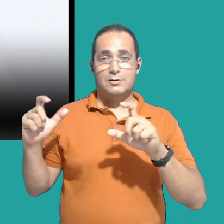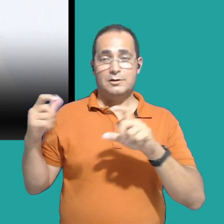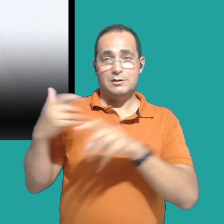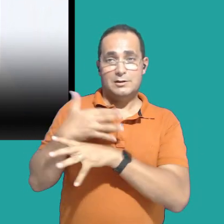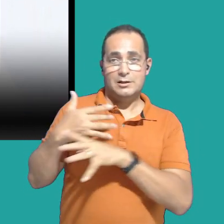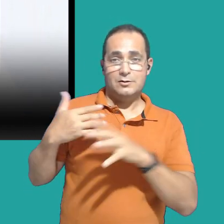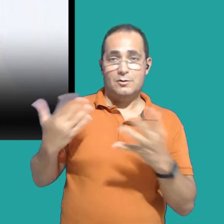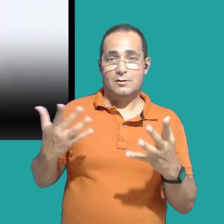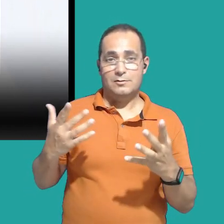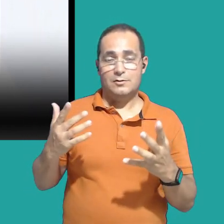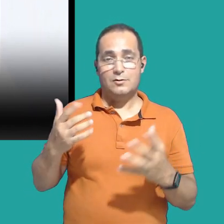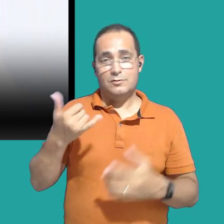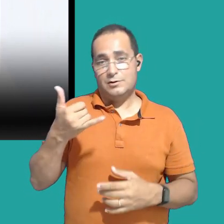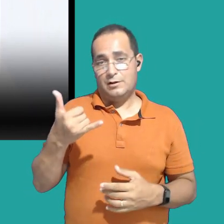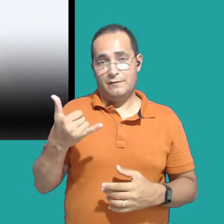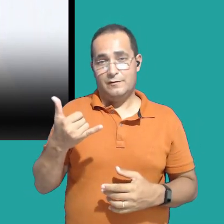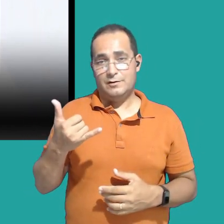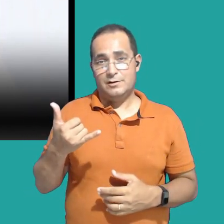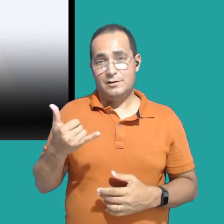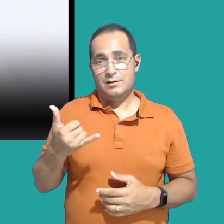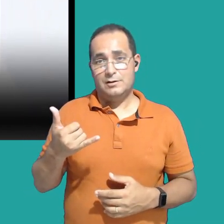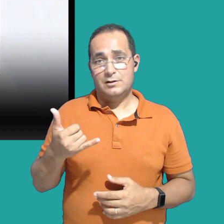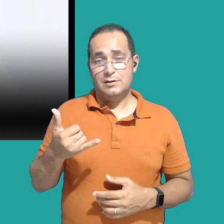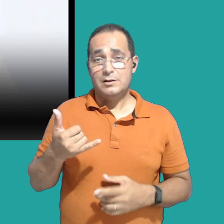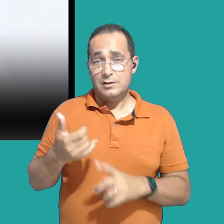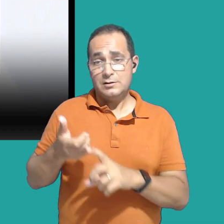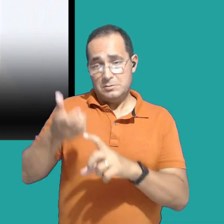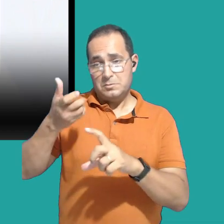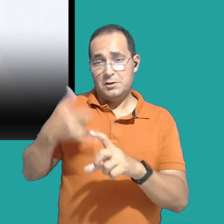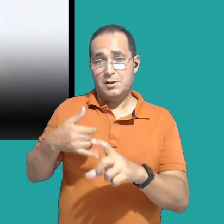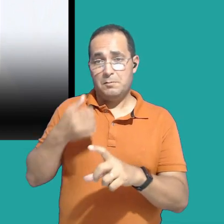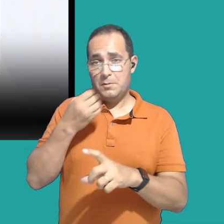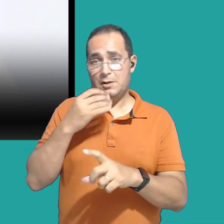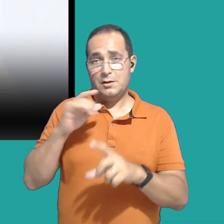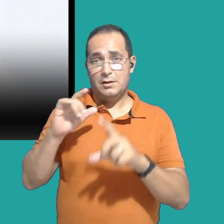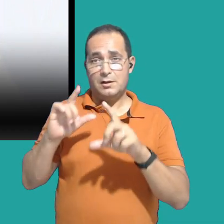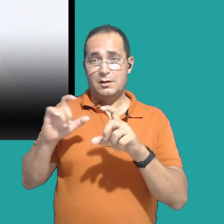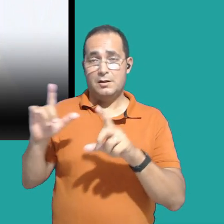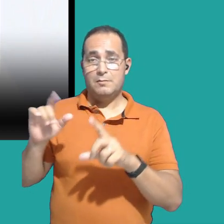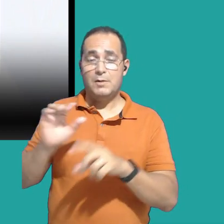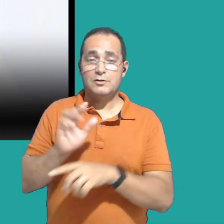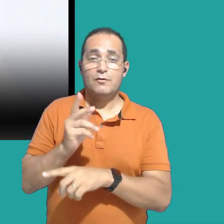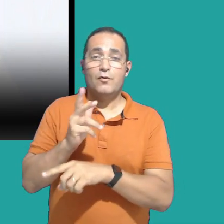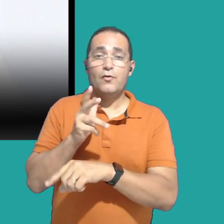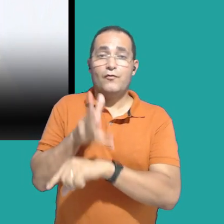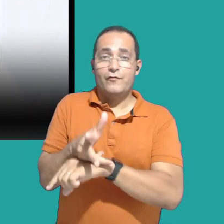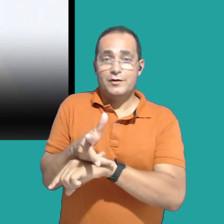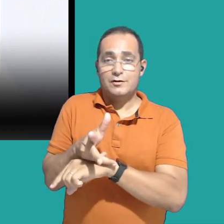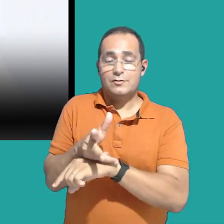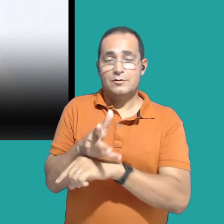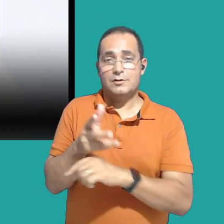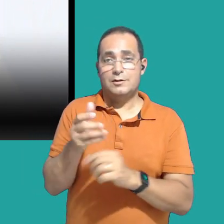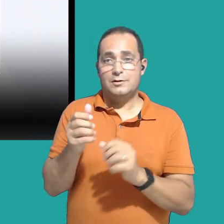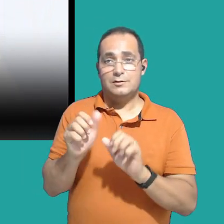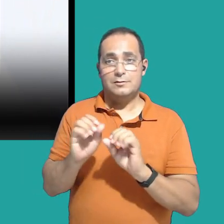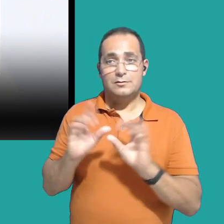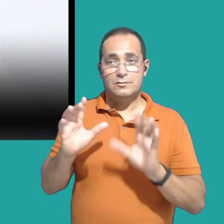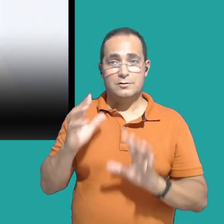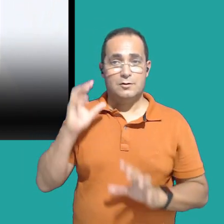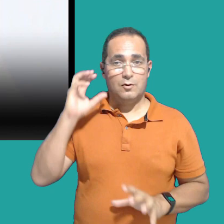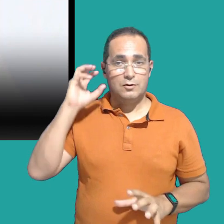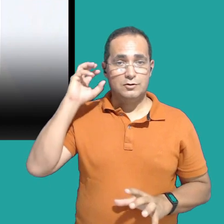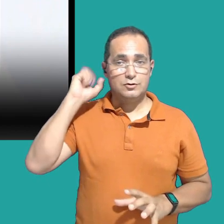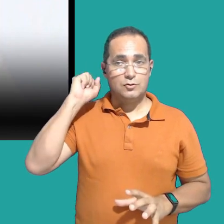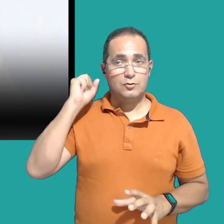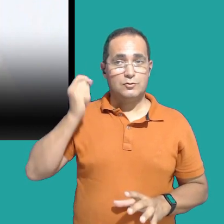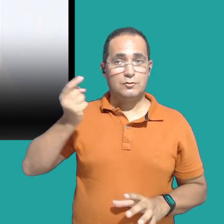lugar, a imagem está tal pessoa, porque hoje em dia o telefone ele descreve até bem as imagens. Sim. Mas para mim o vídeo ele dá